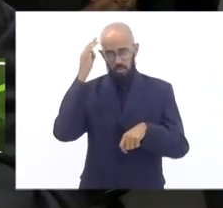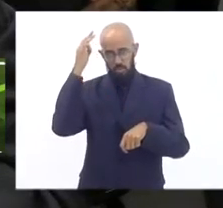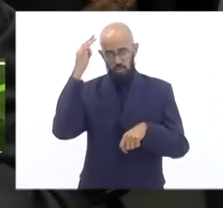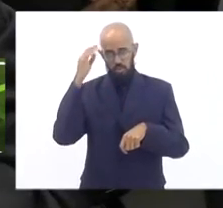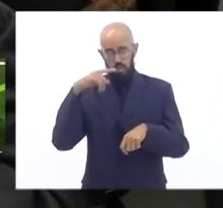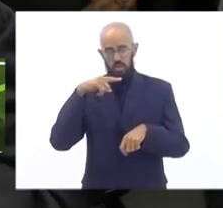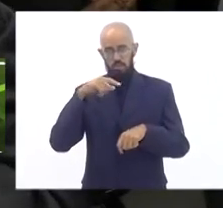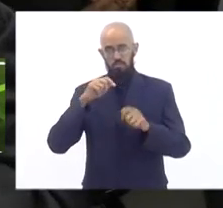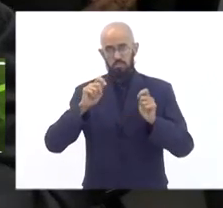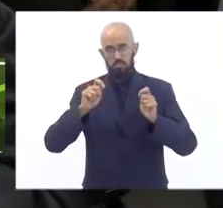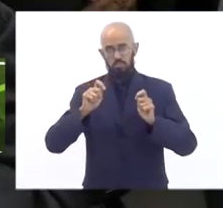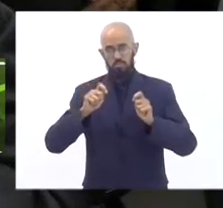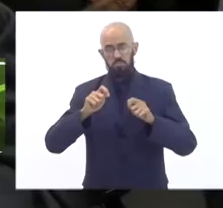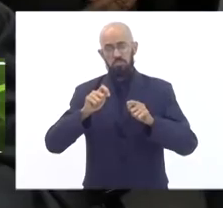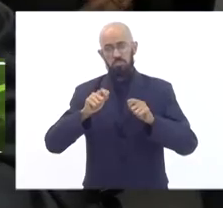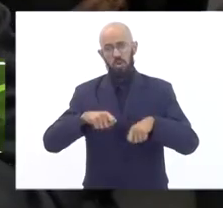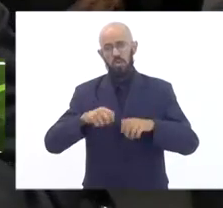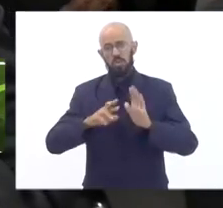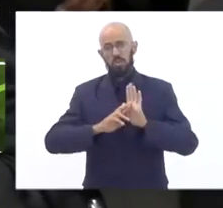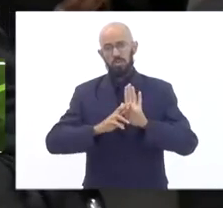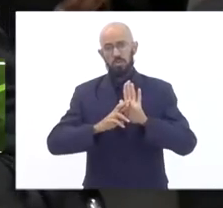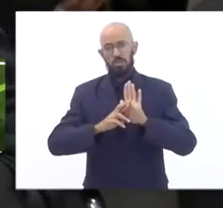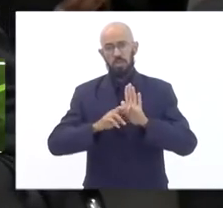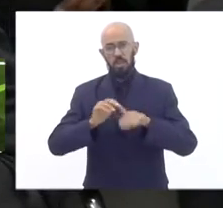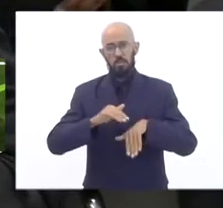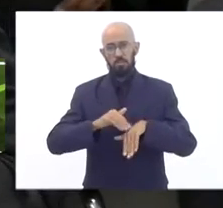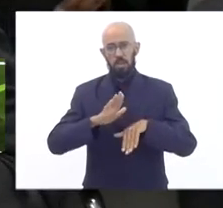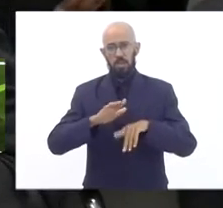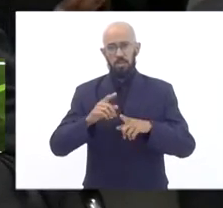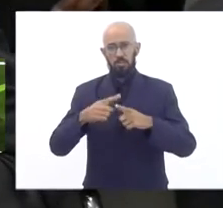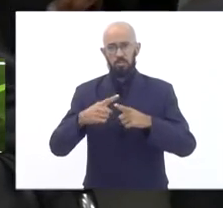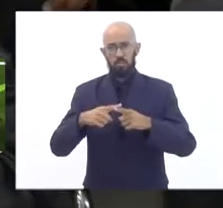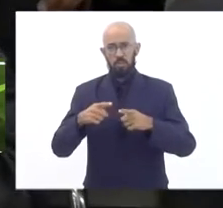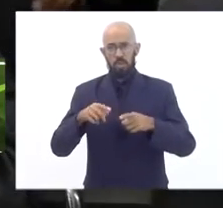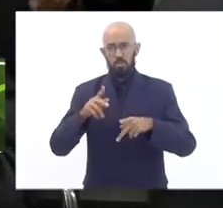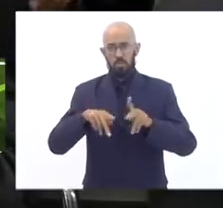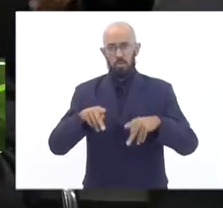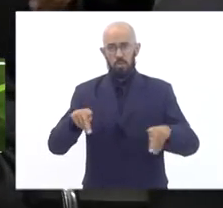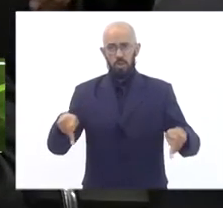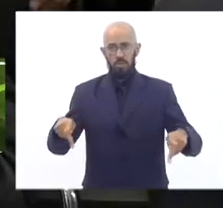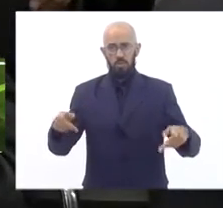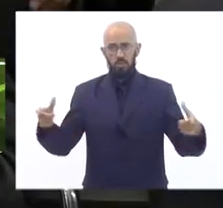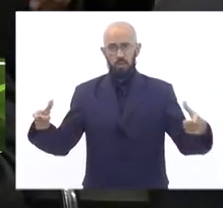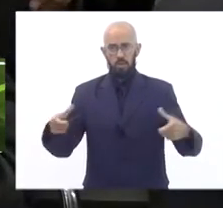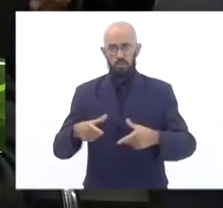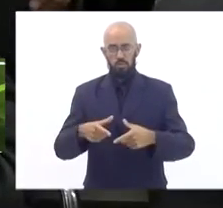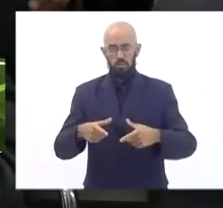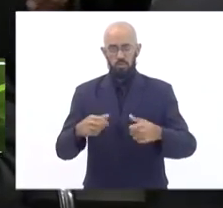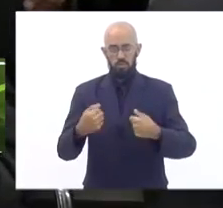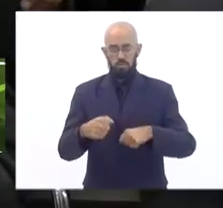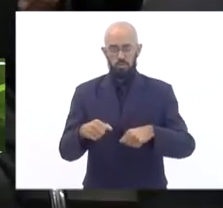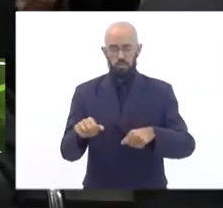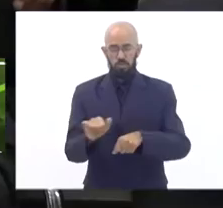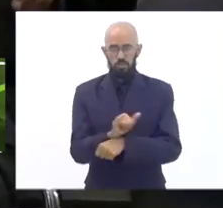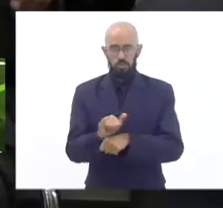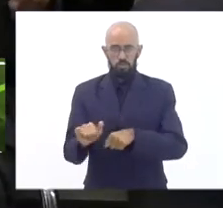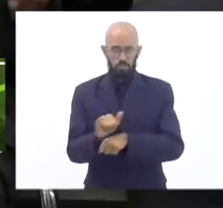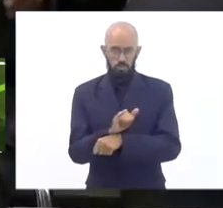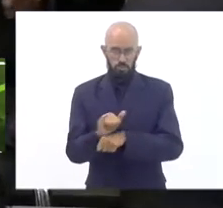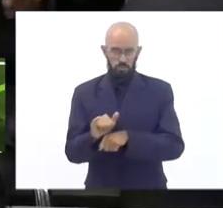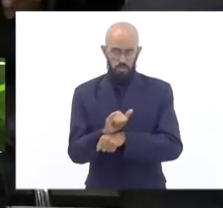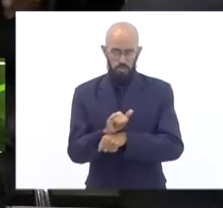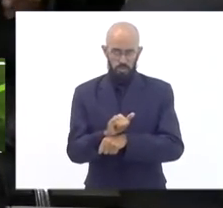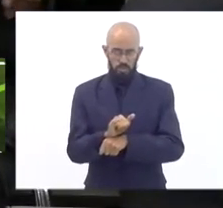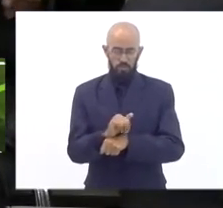chegar a muito mais, representar muito mais. Até porque a população vem reduzindo e as pessoas precisam encontrar uma outra forma. A Supervia